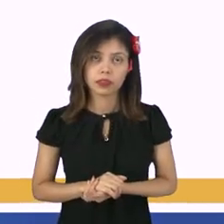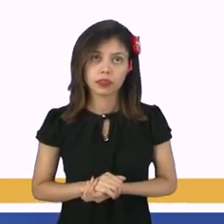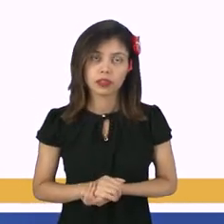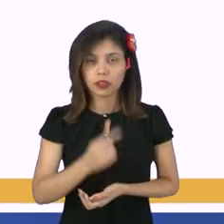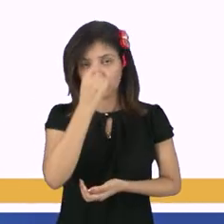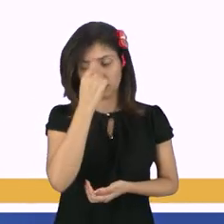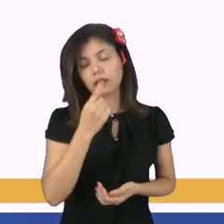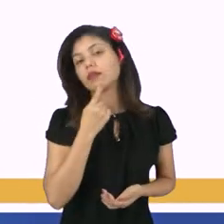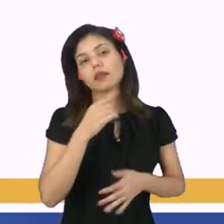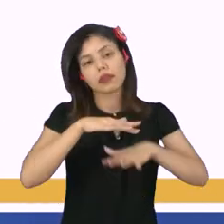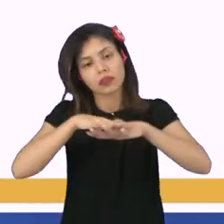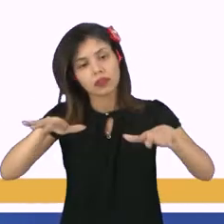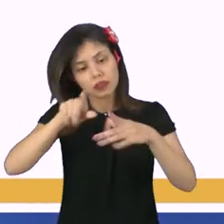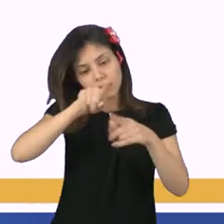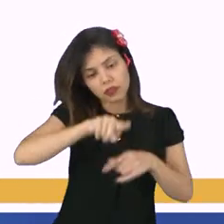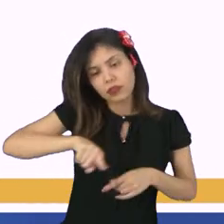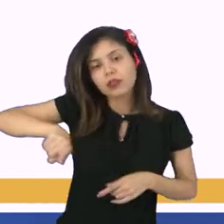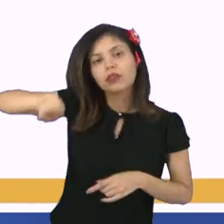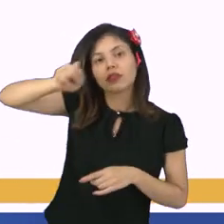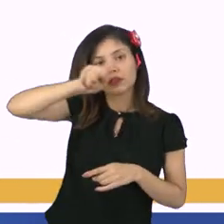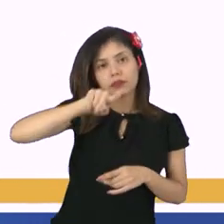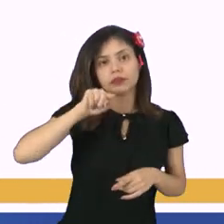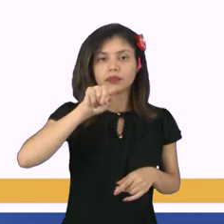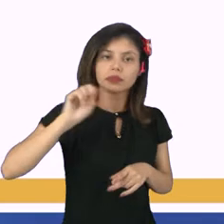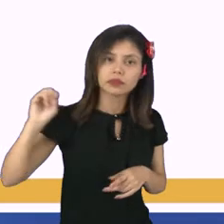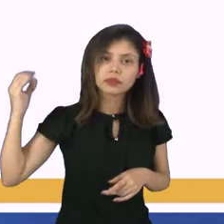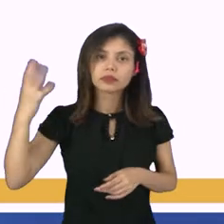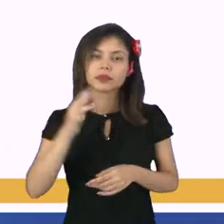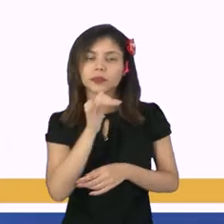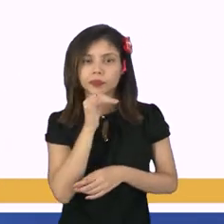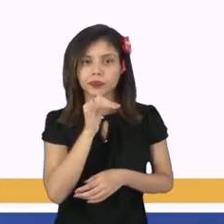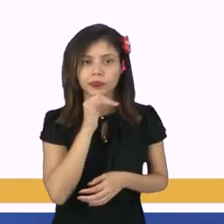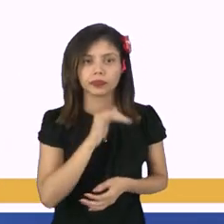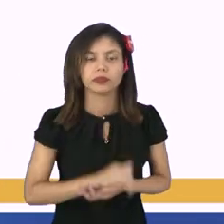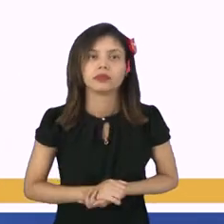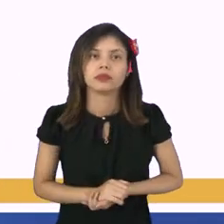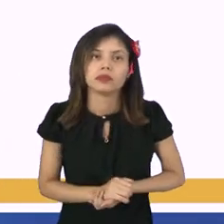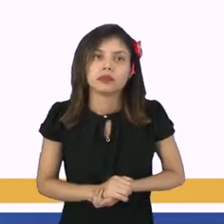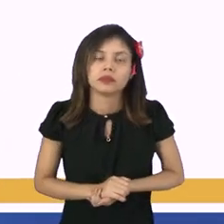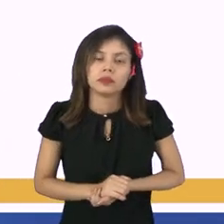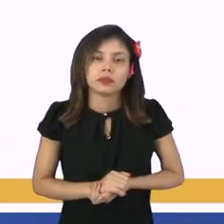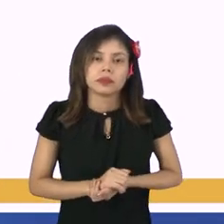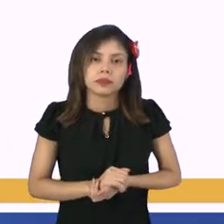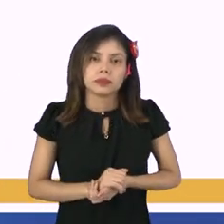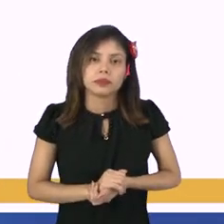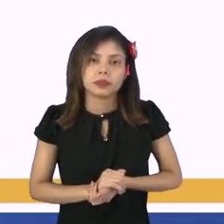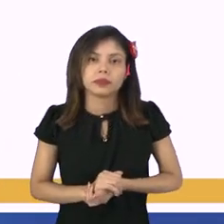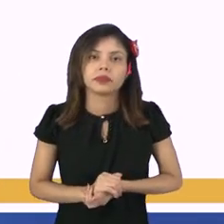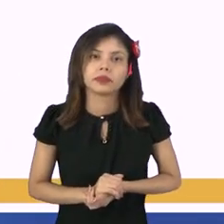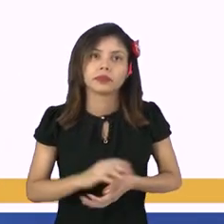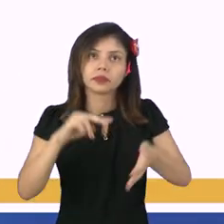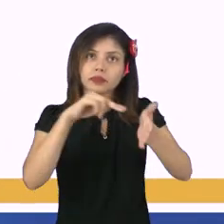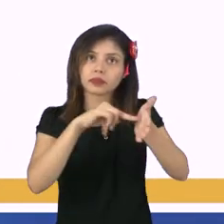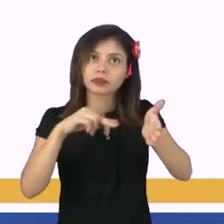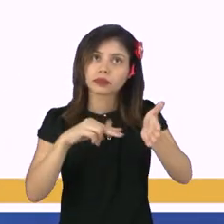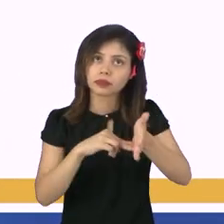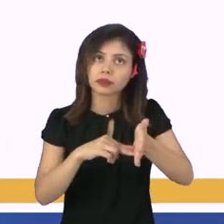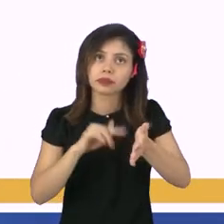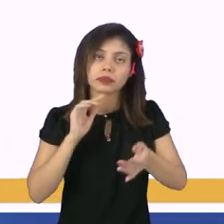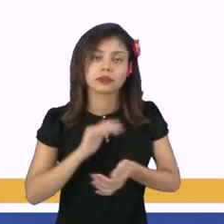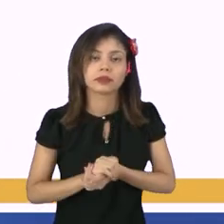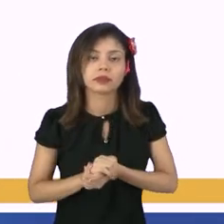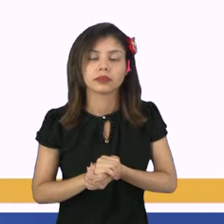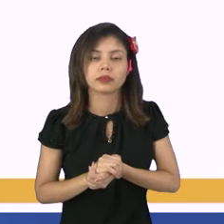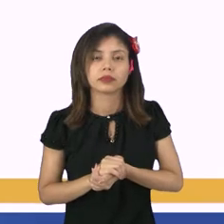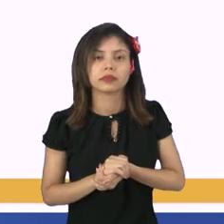figura plana curva né então esse caso aí por exemplo no caso para ser um prisma nós temos que ter fácil